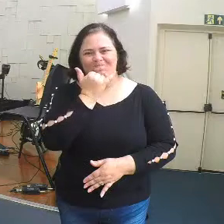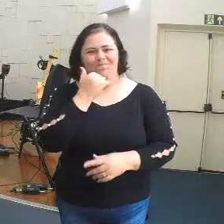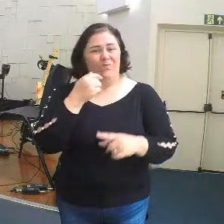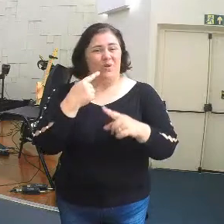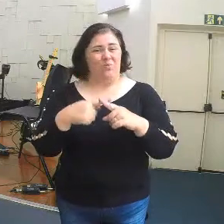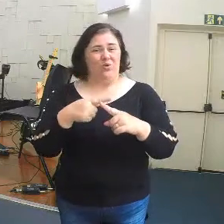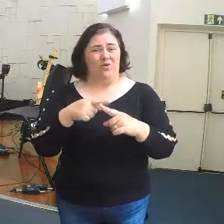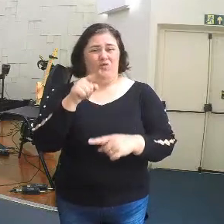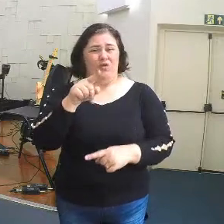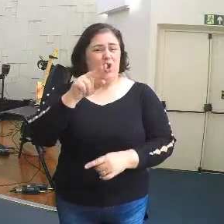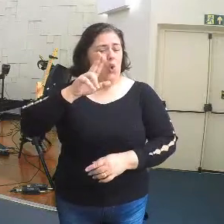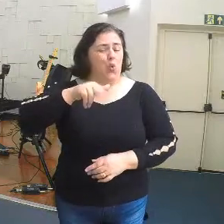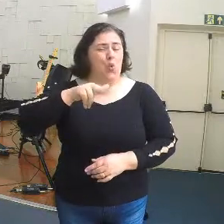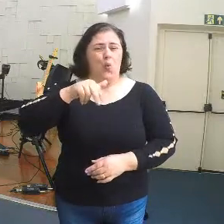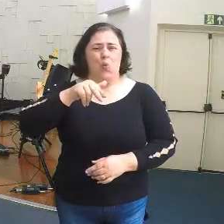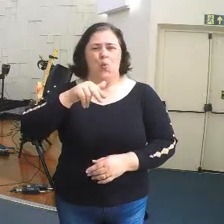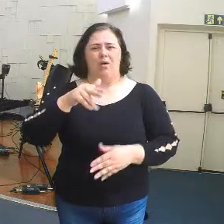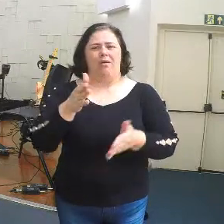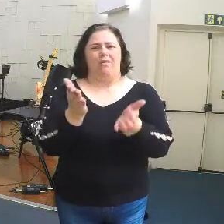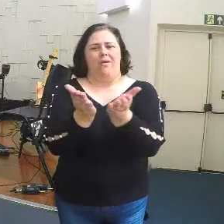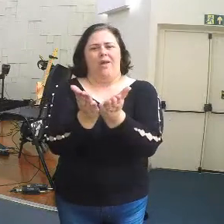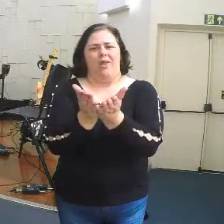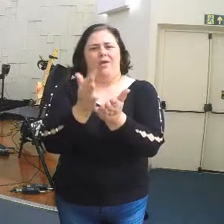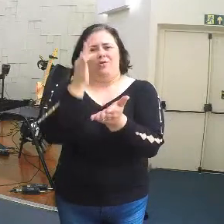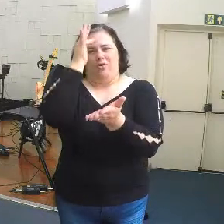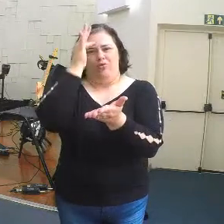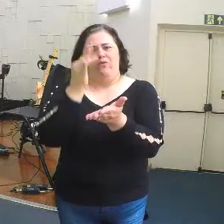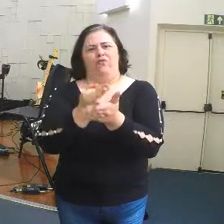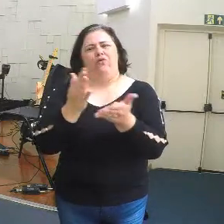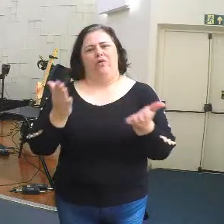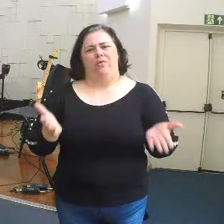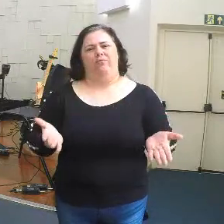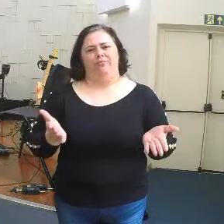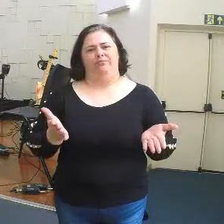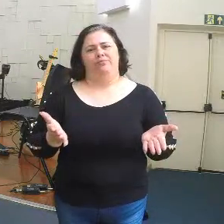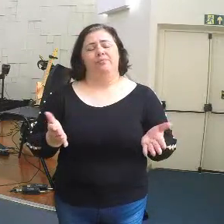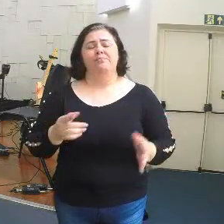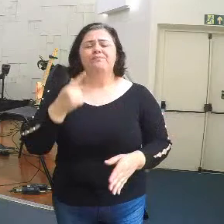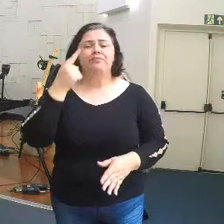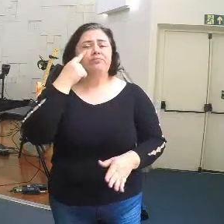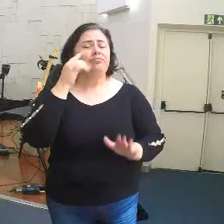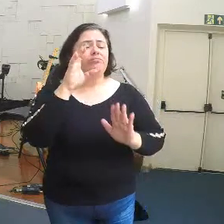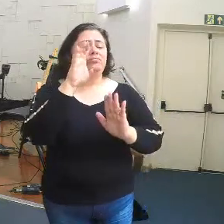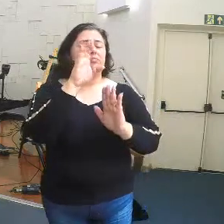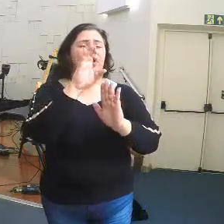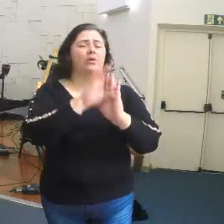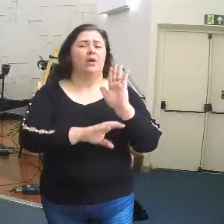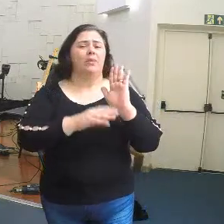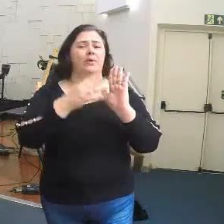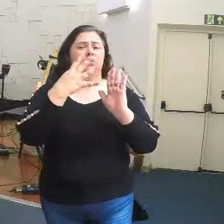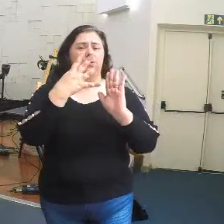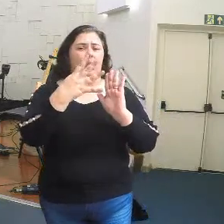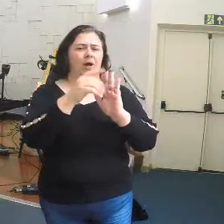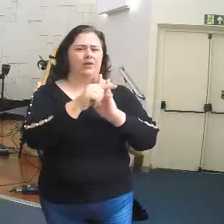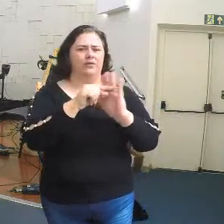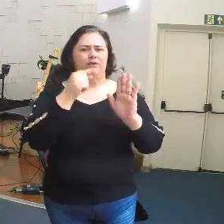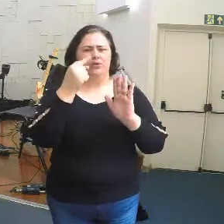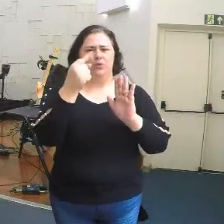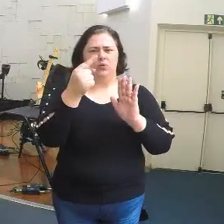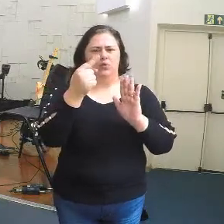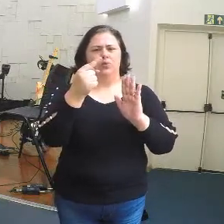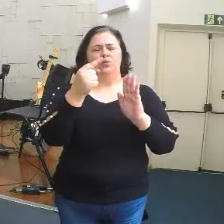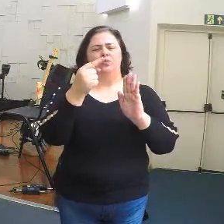Salvador do mundo. Nós vemos que no capítulo 4, ele instrui a igreja, agora versículos 1